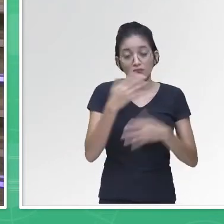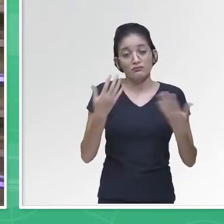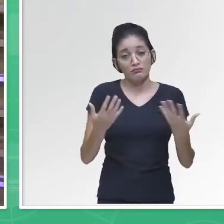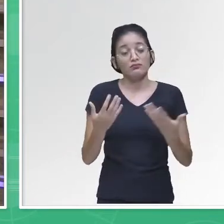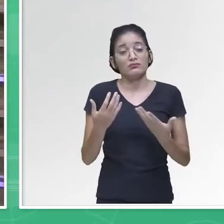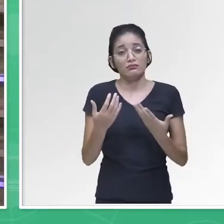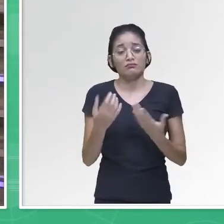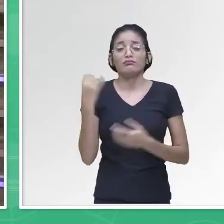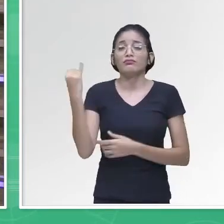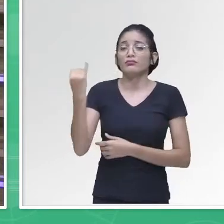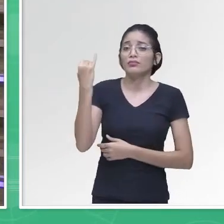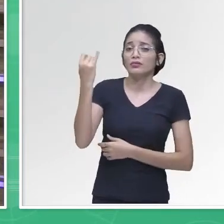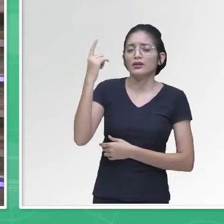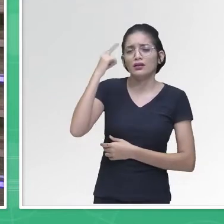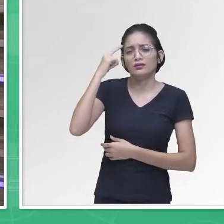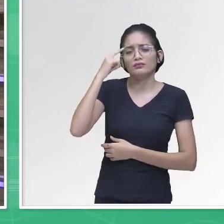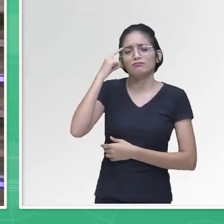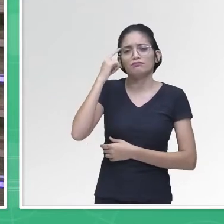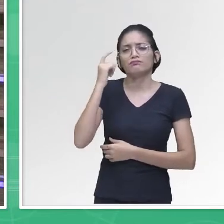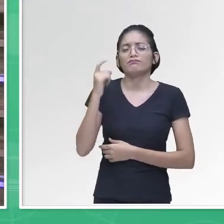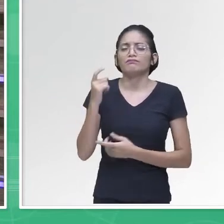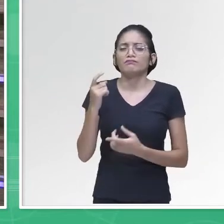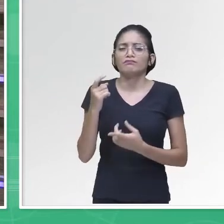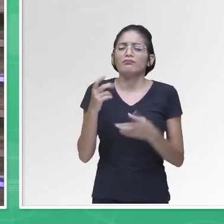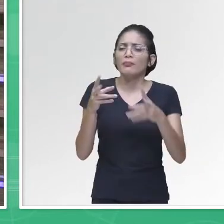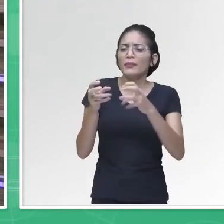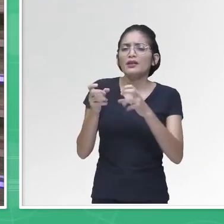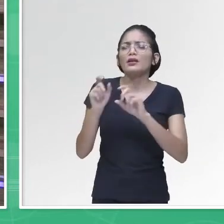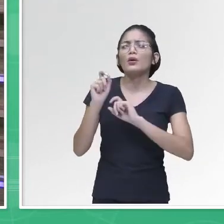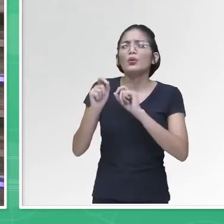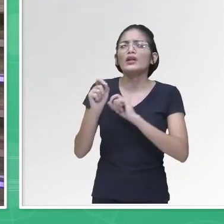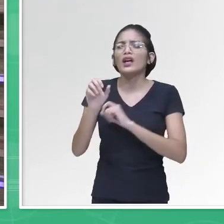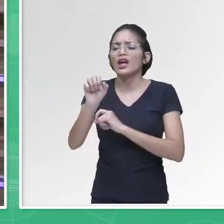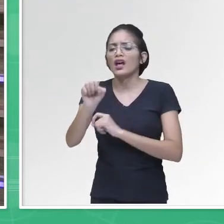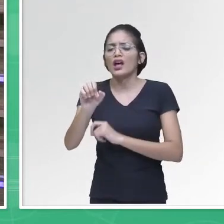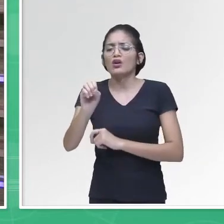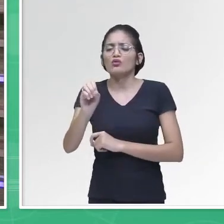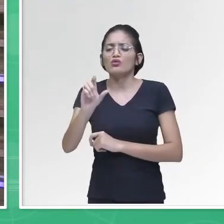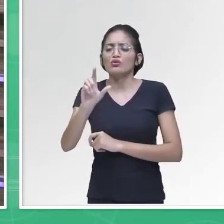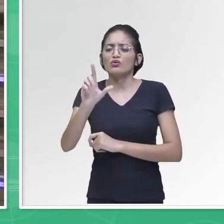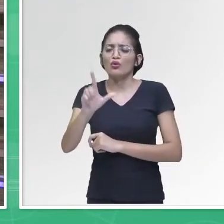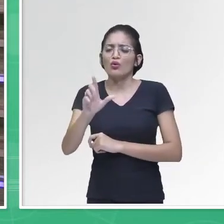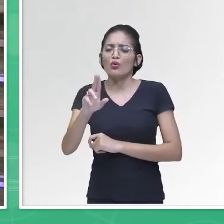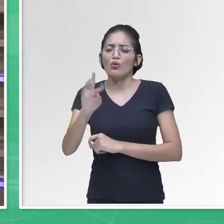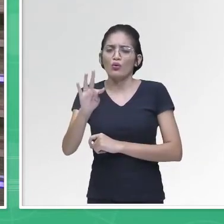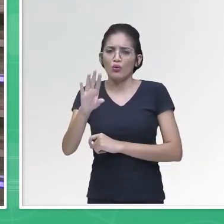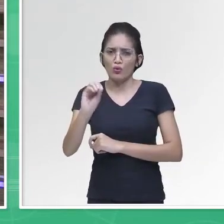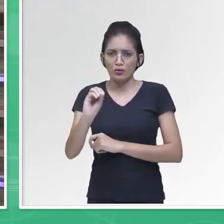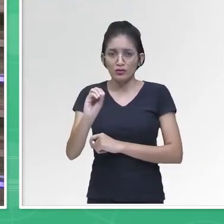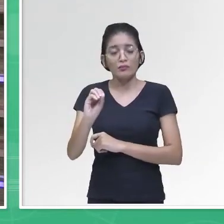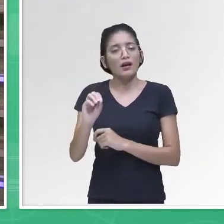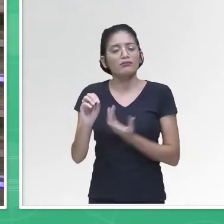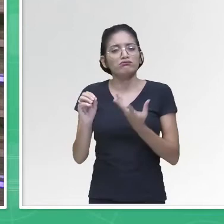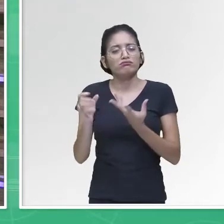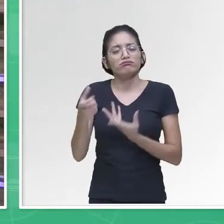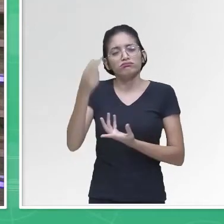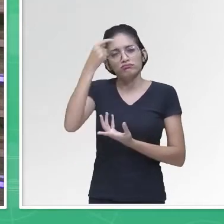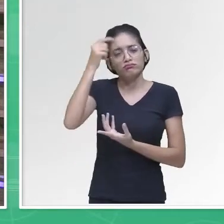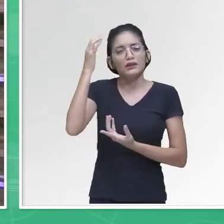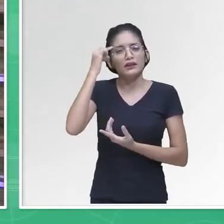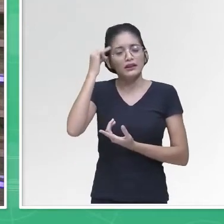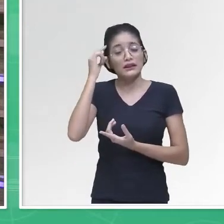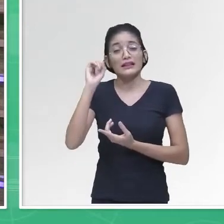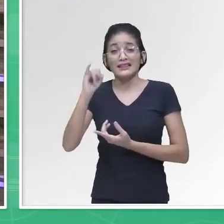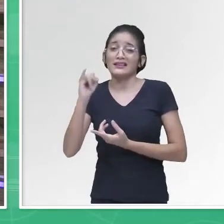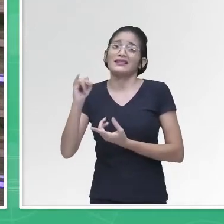importante a gente observar quem é esse soluto, né? Para a gente poder concluir aí se vai ter um aumento ou uma